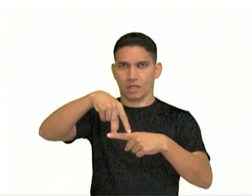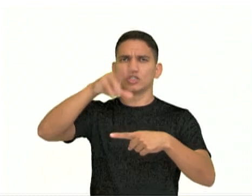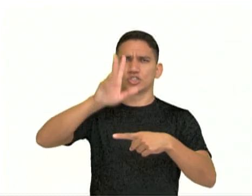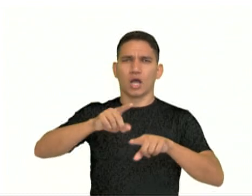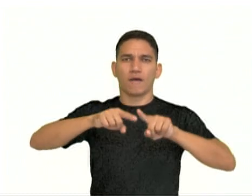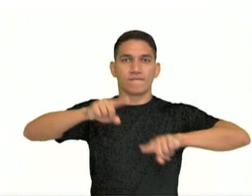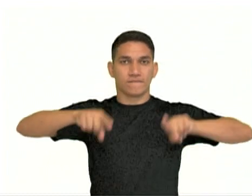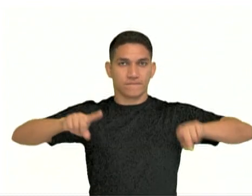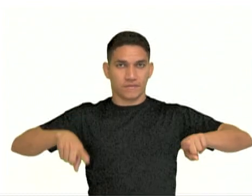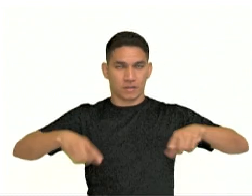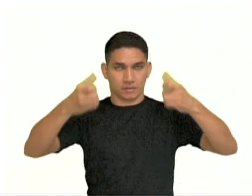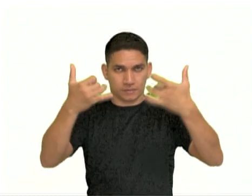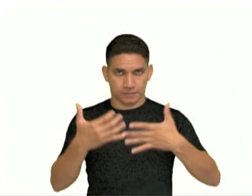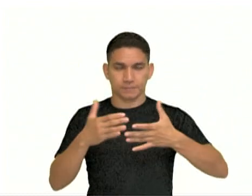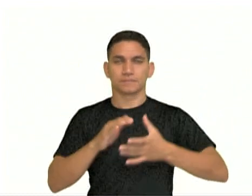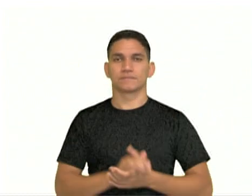vocês,